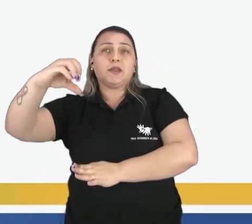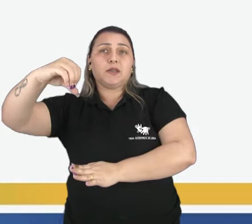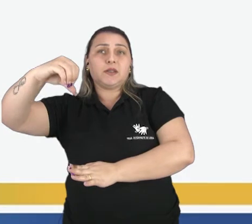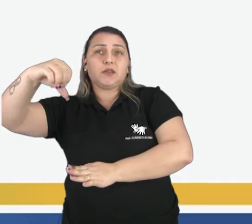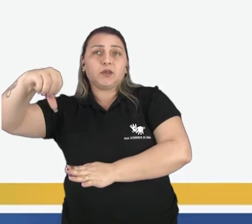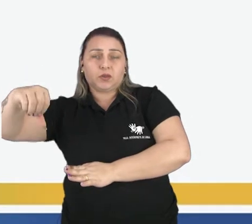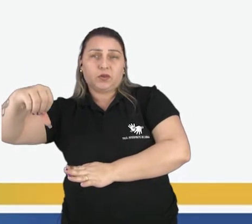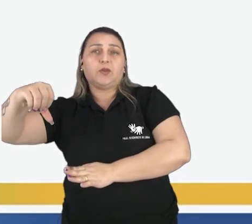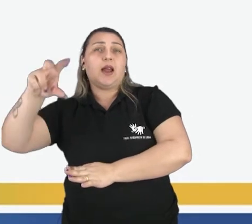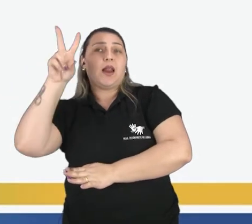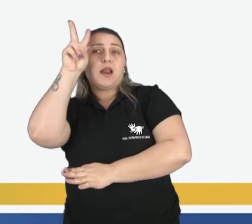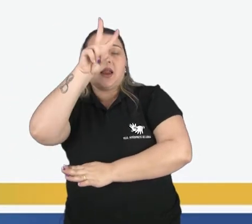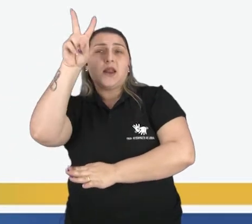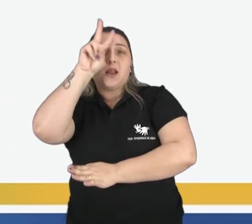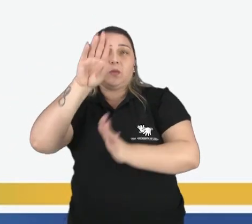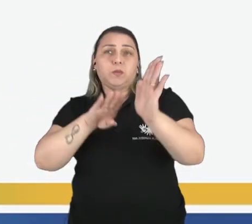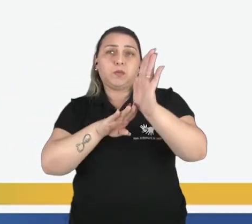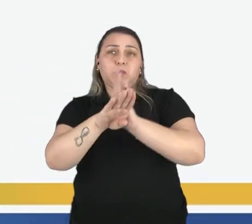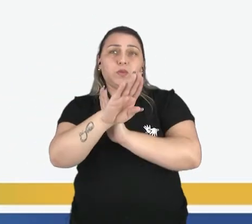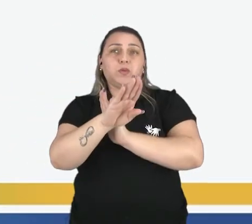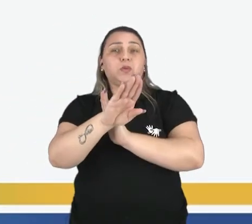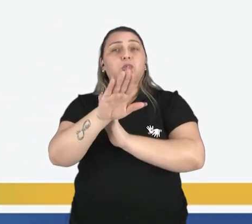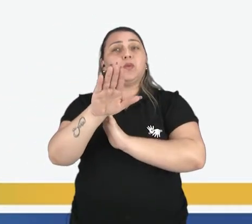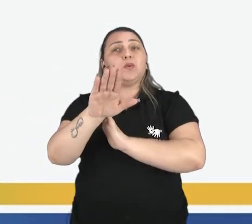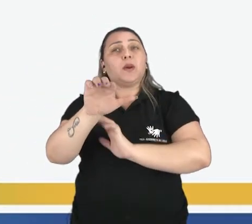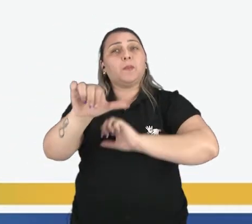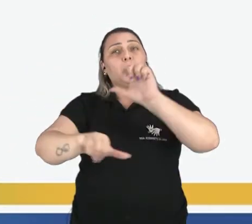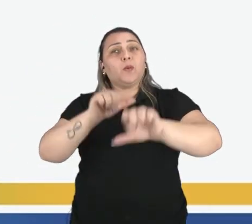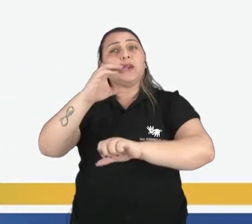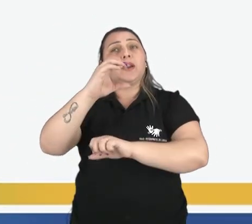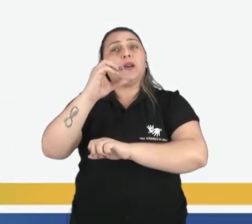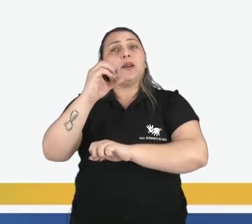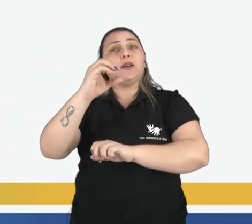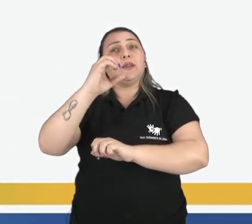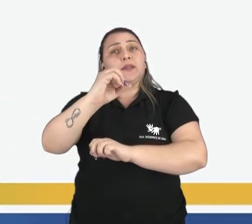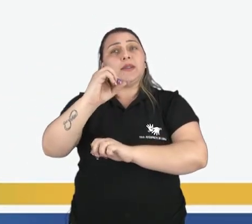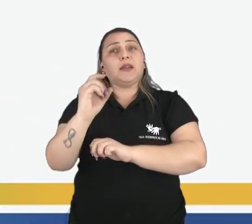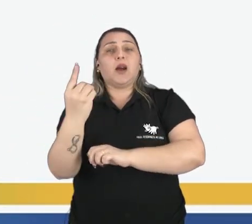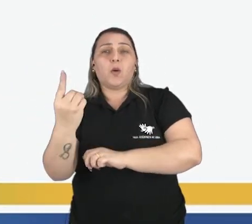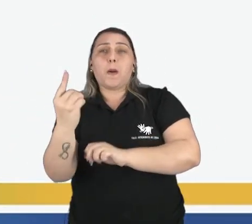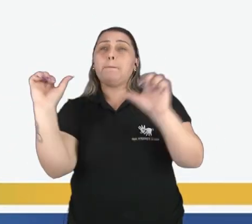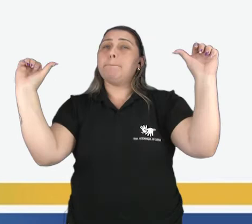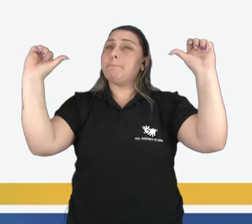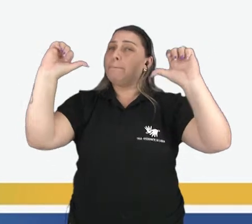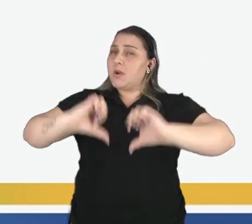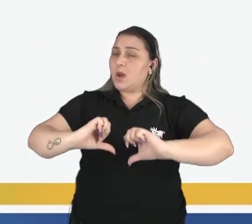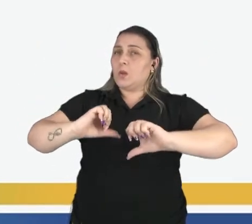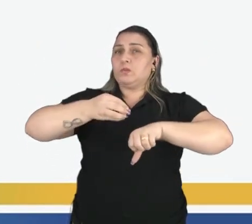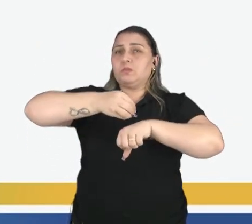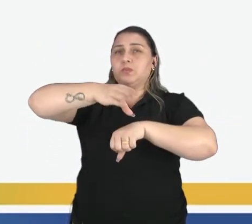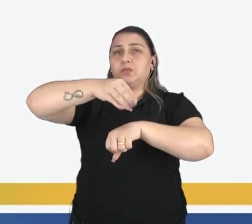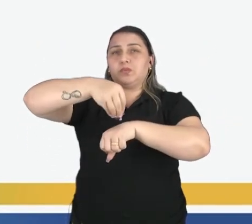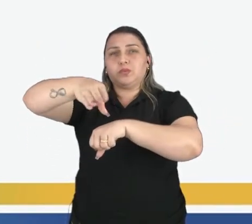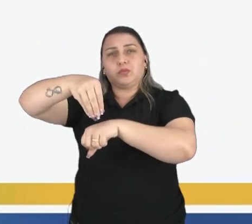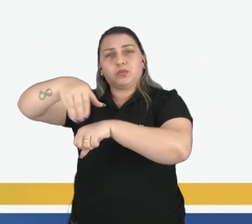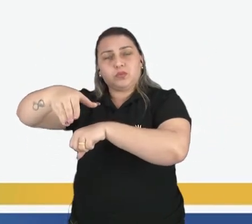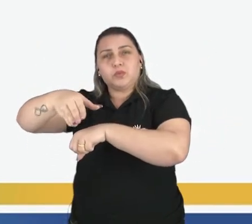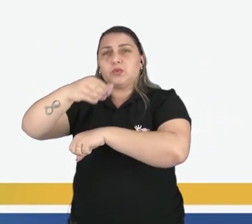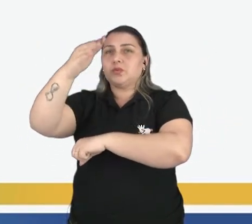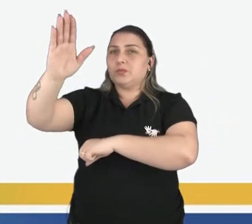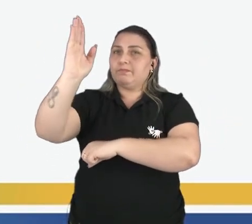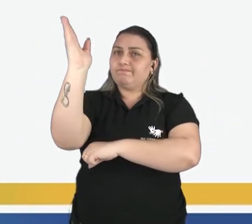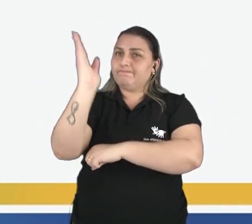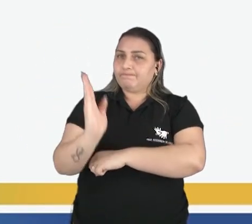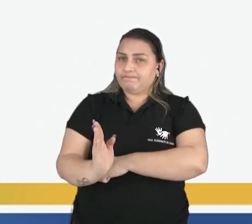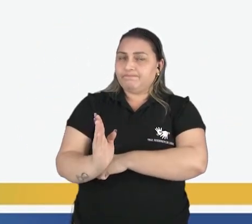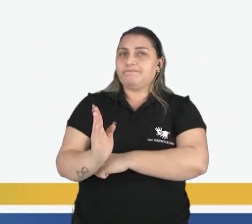0,509. Vale lembrar que o índice varia de 0 a 1. Quanto mais próximo de 1, pior é a distribuição de renda no país. Então,